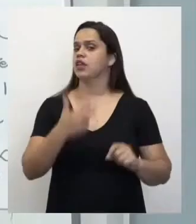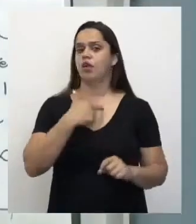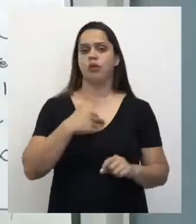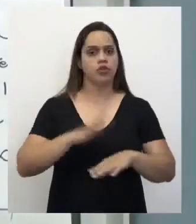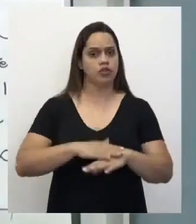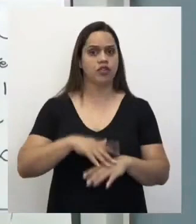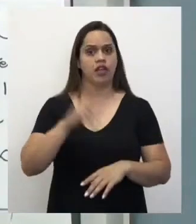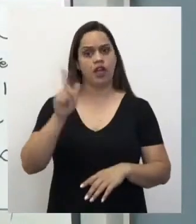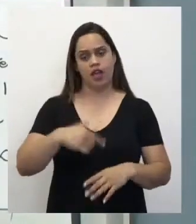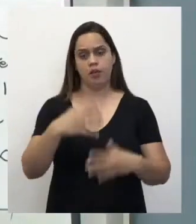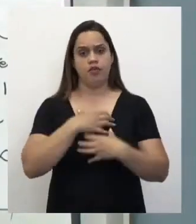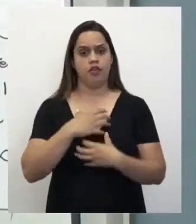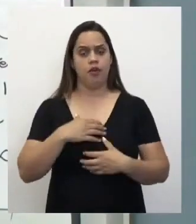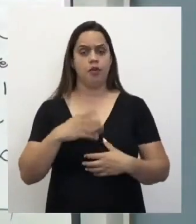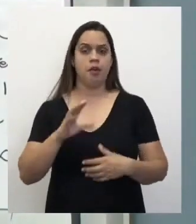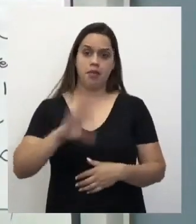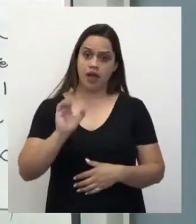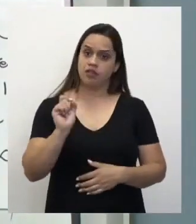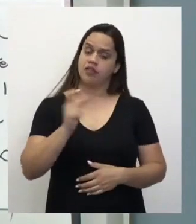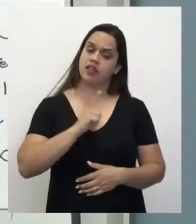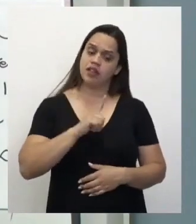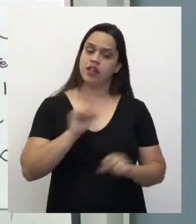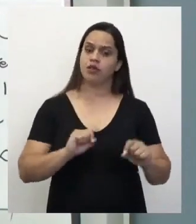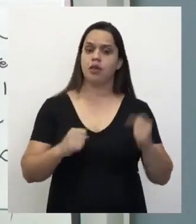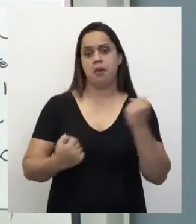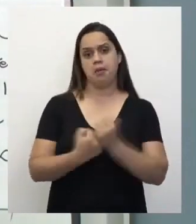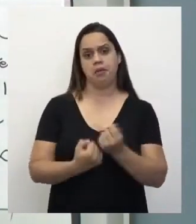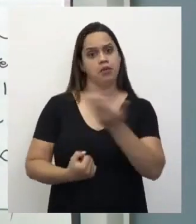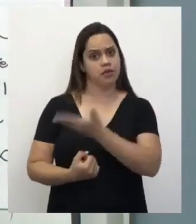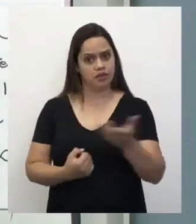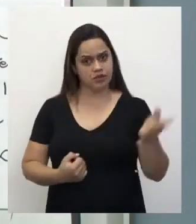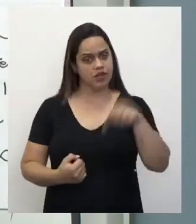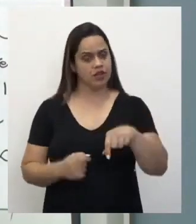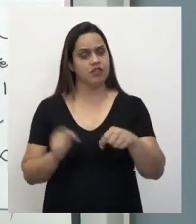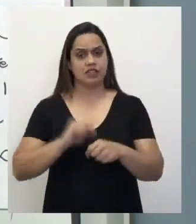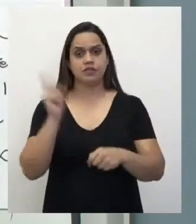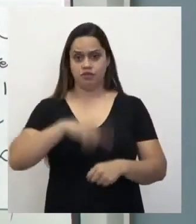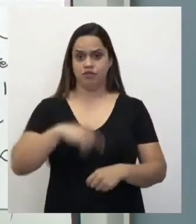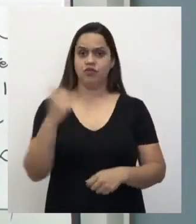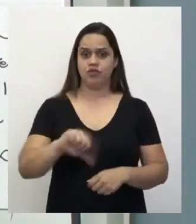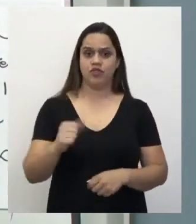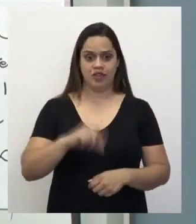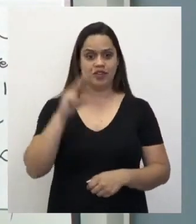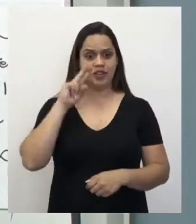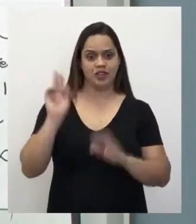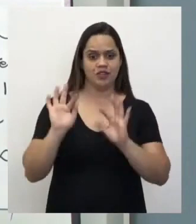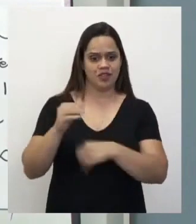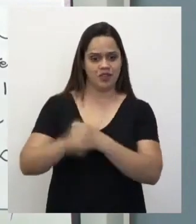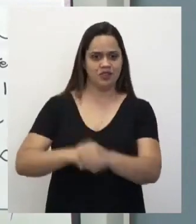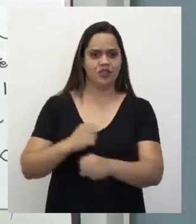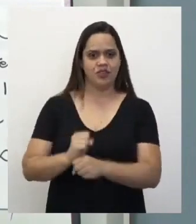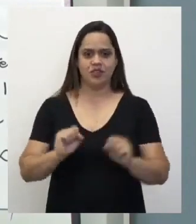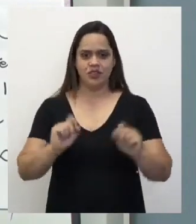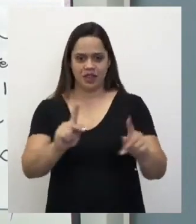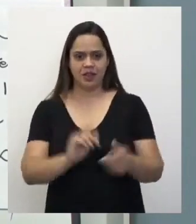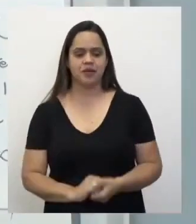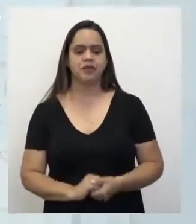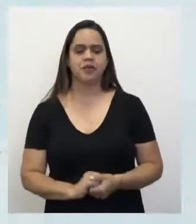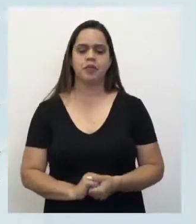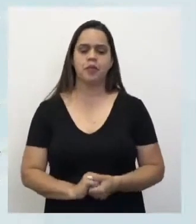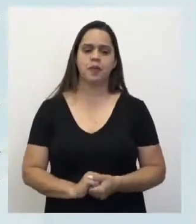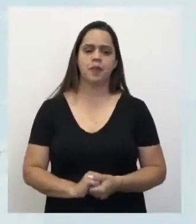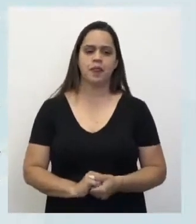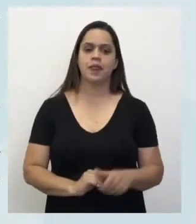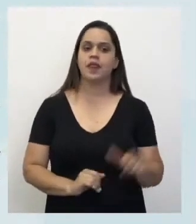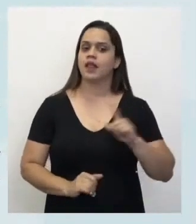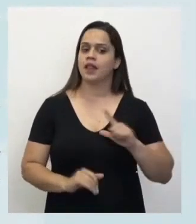É até uma forma a mais que vocês vão ter aí um subsídio, né, para aquela avaliação aí de final de ano, né? Tá bom? Olha só. Também